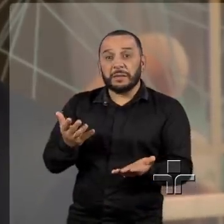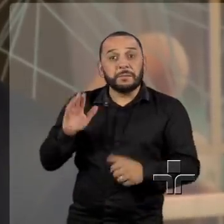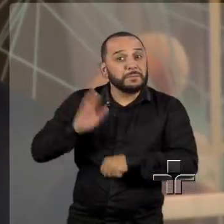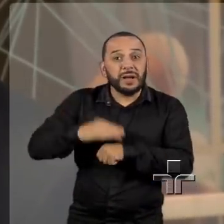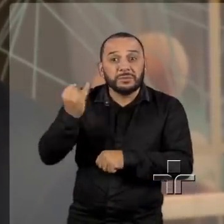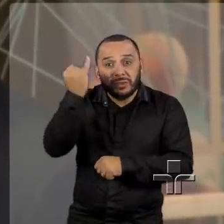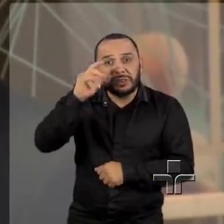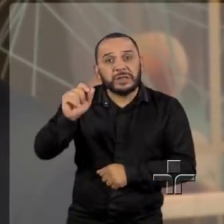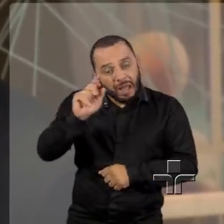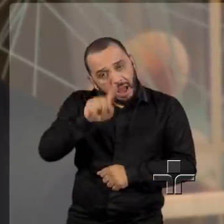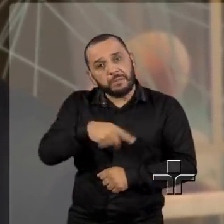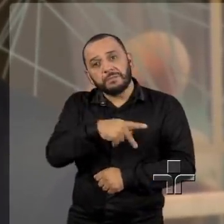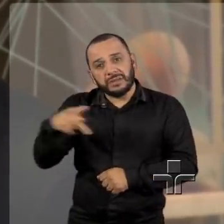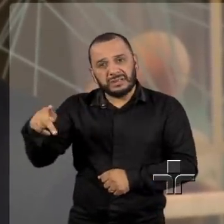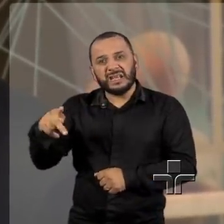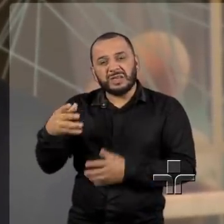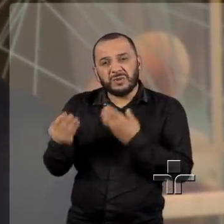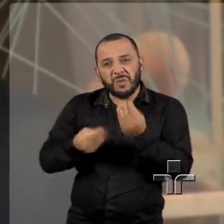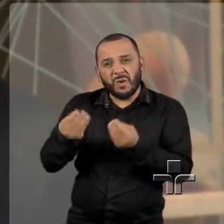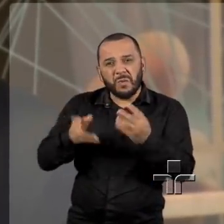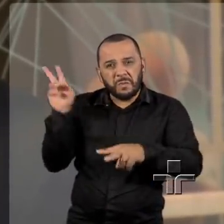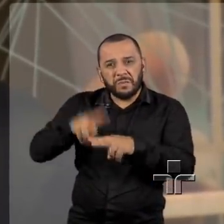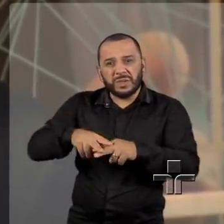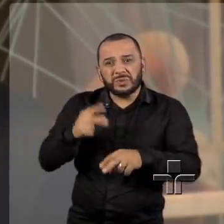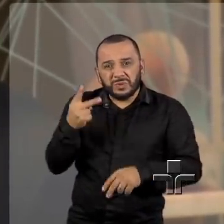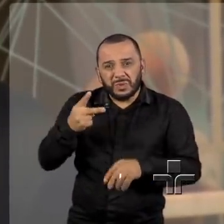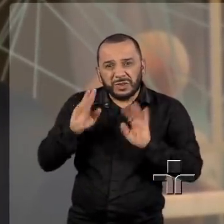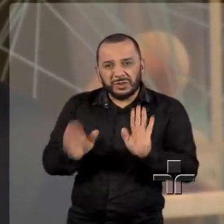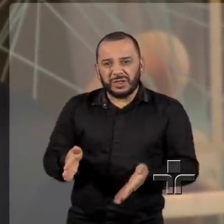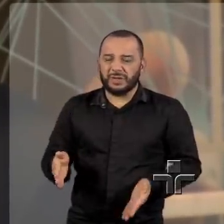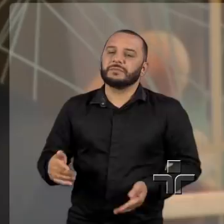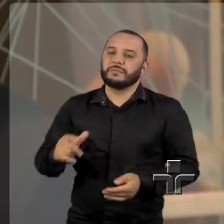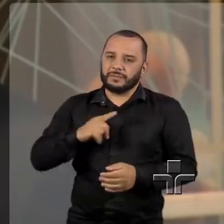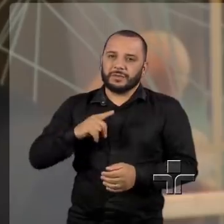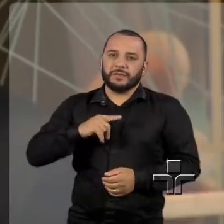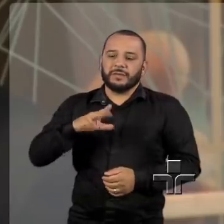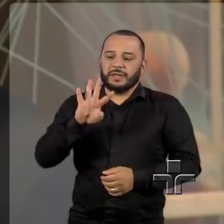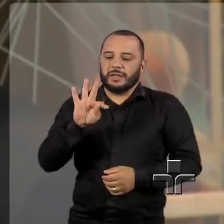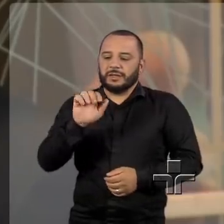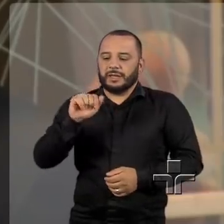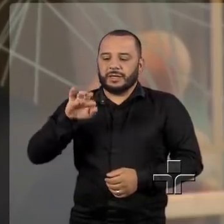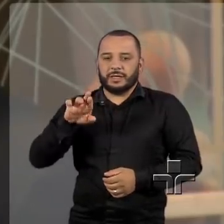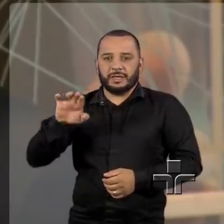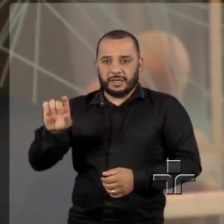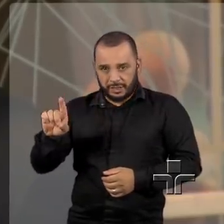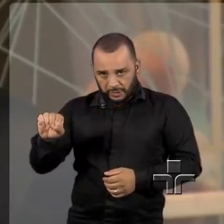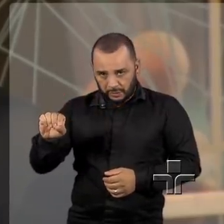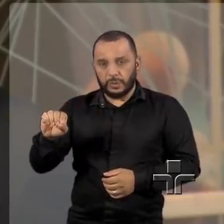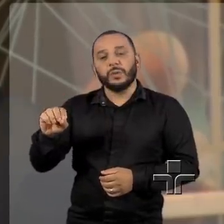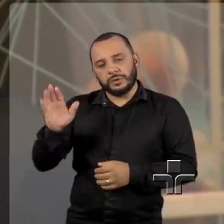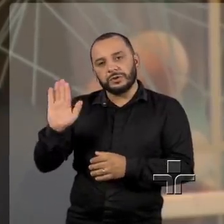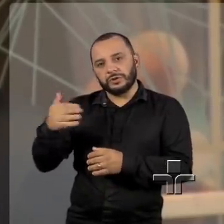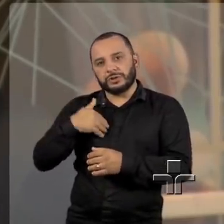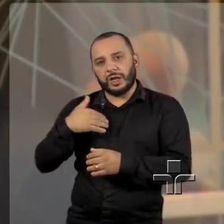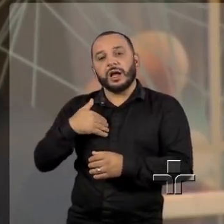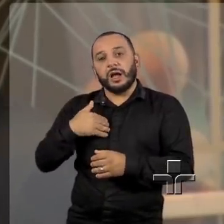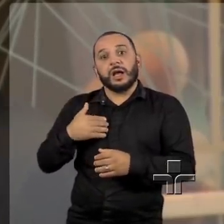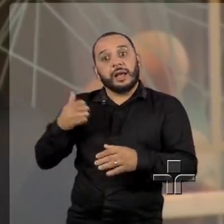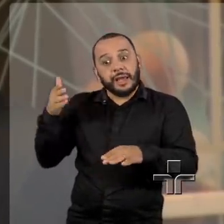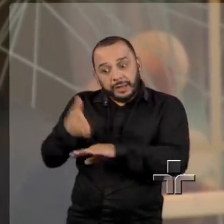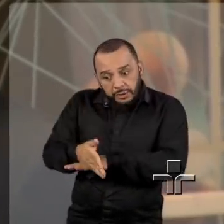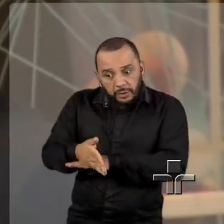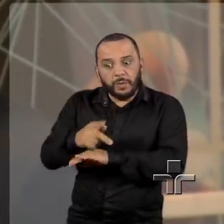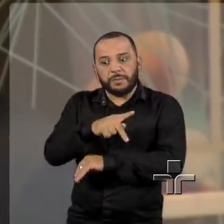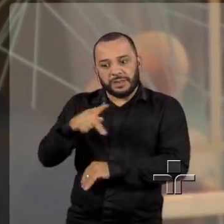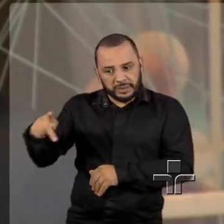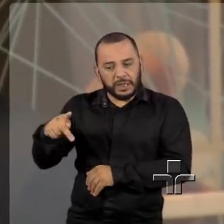República, que é o presidente. Como você bem lembrou, excetuando o Tancredo, que faleceu e não assumiu depois do regime militar, tirando também o presidente